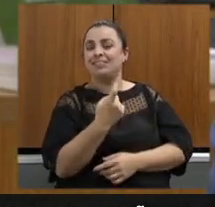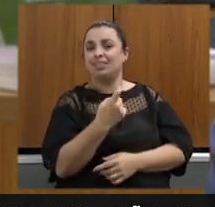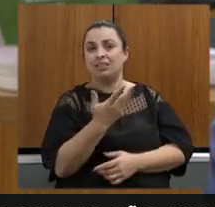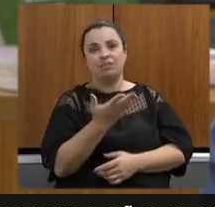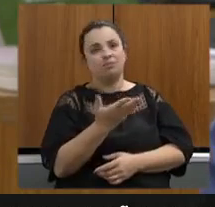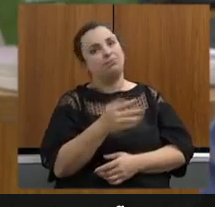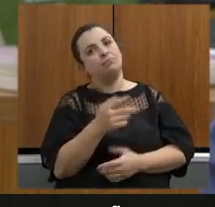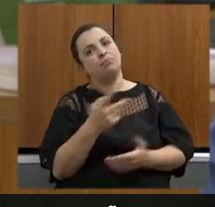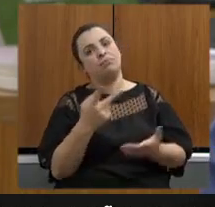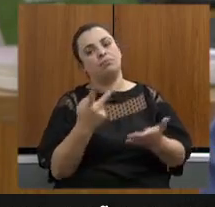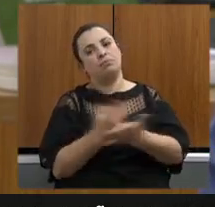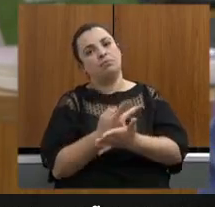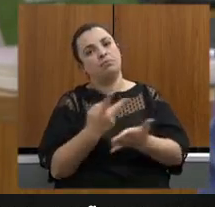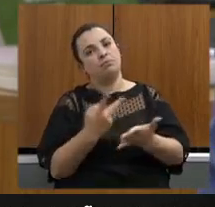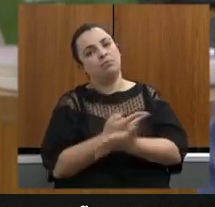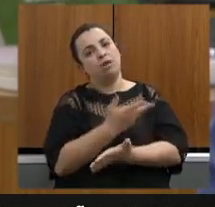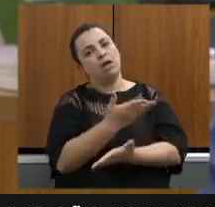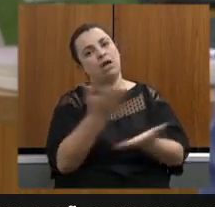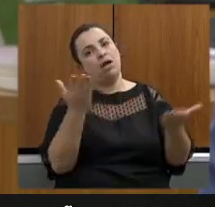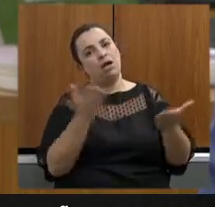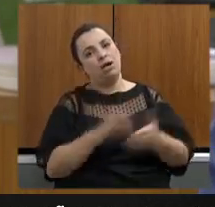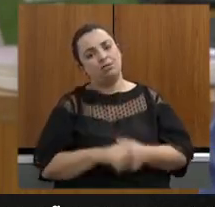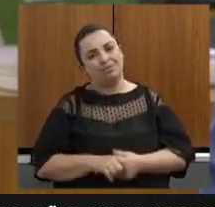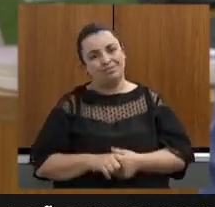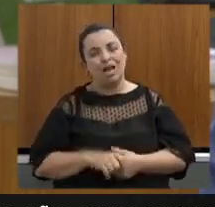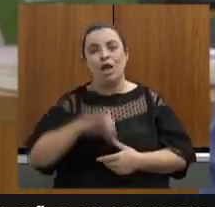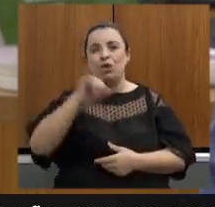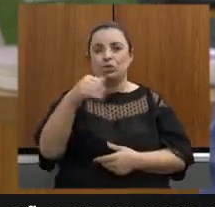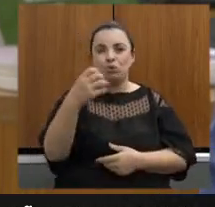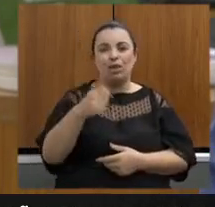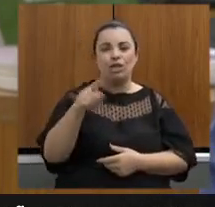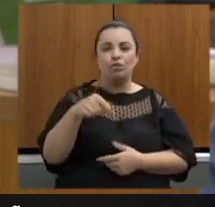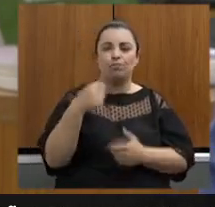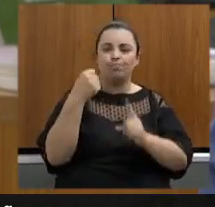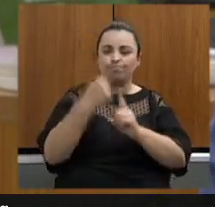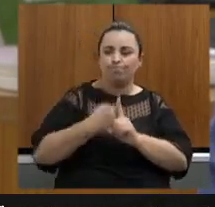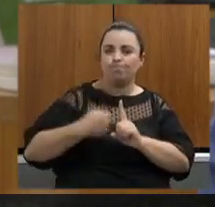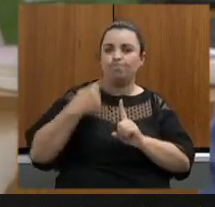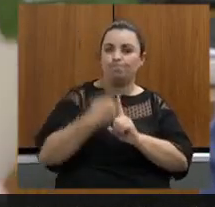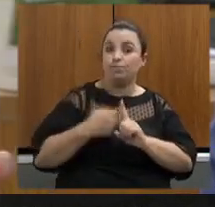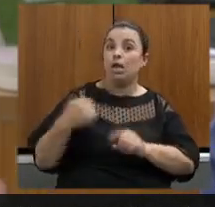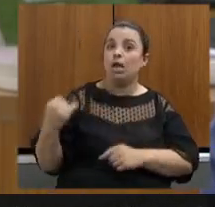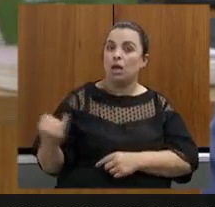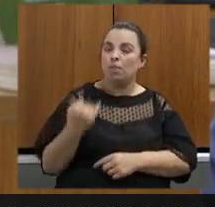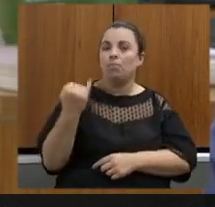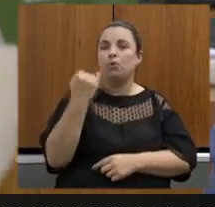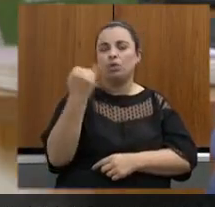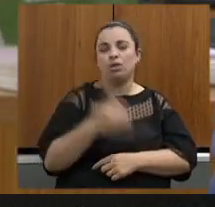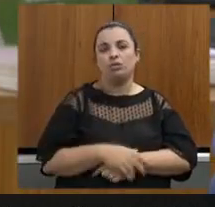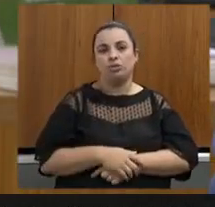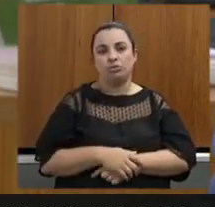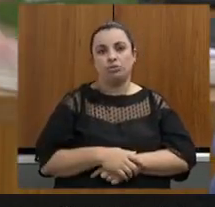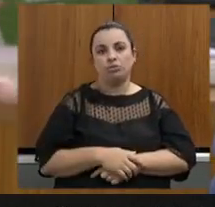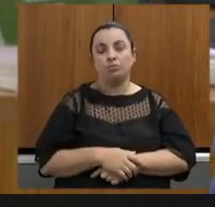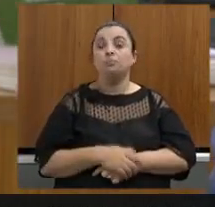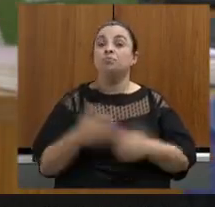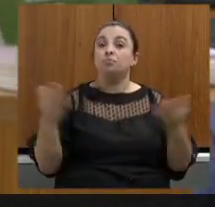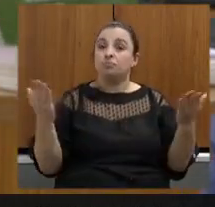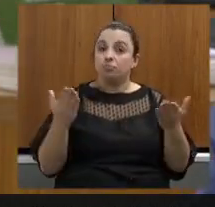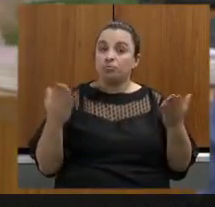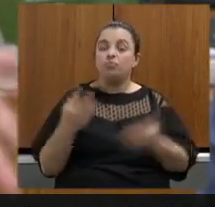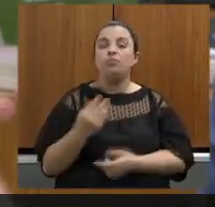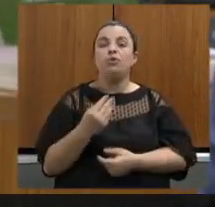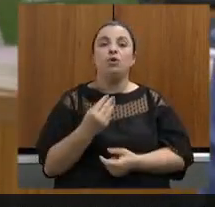tá errado não tá isso não tem feito essa luta de uma forma muito importante hoje nós poderíamos ter